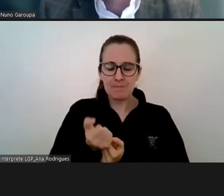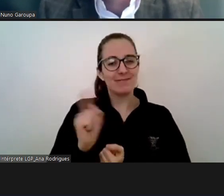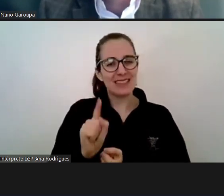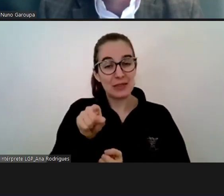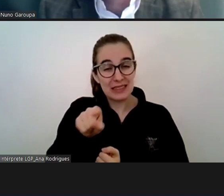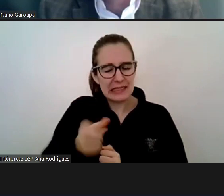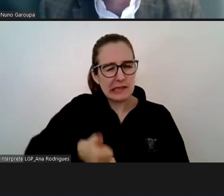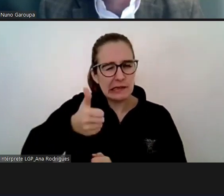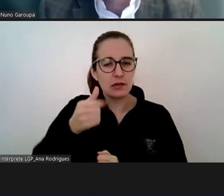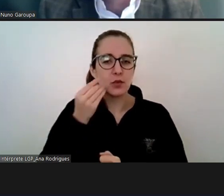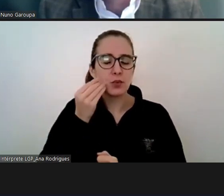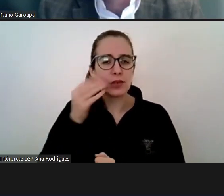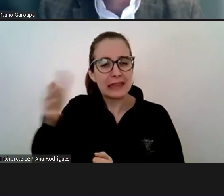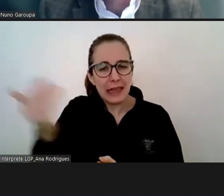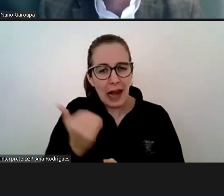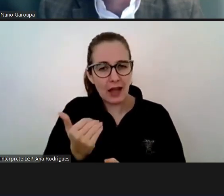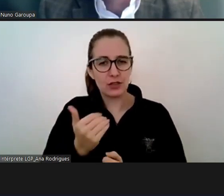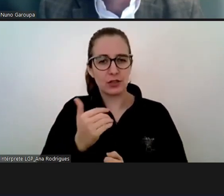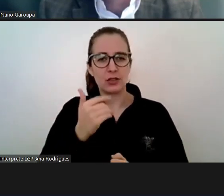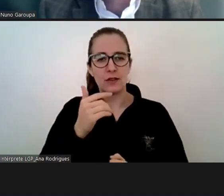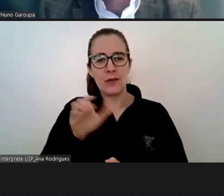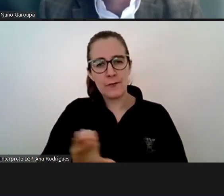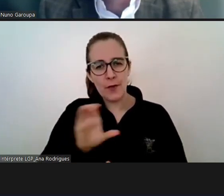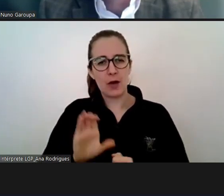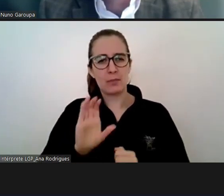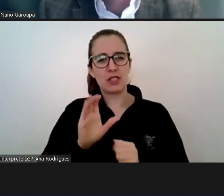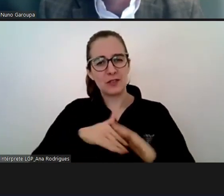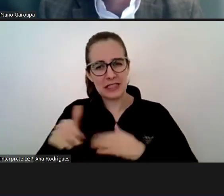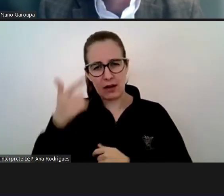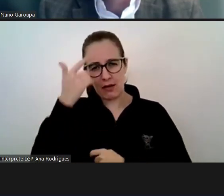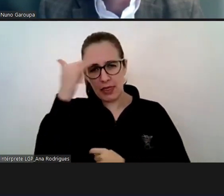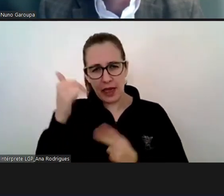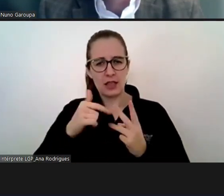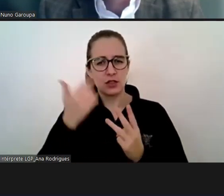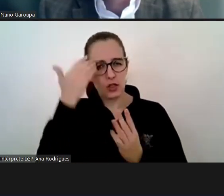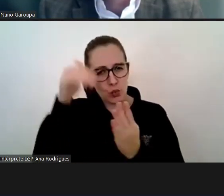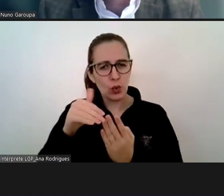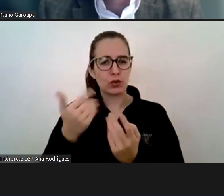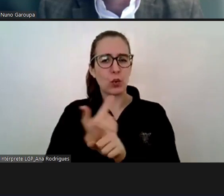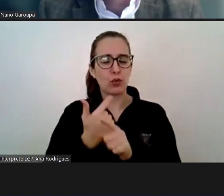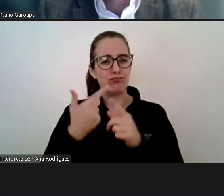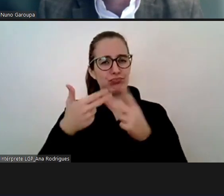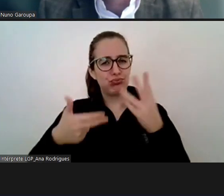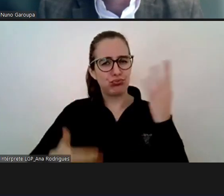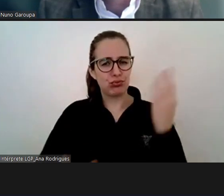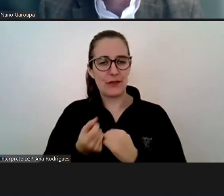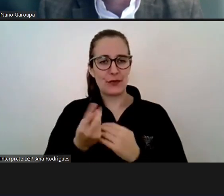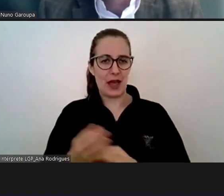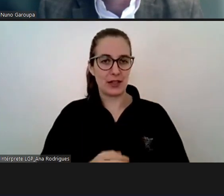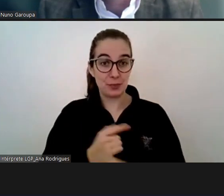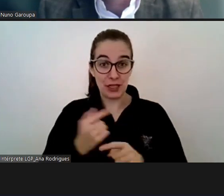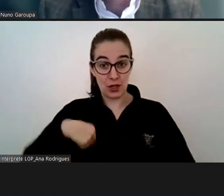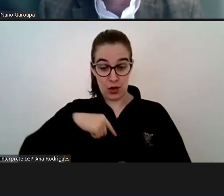mecanismo de trazer uma pluralidade de ideias, de soluções, etc. Porque todos